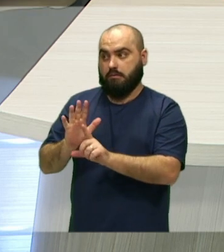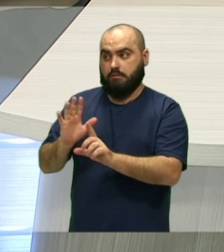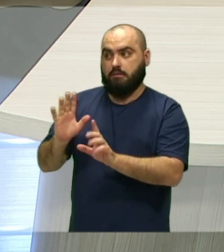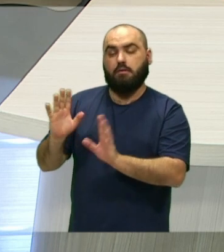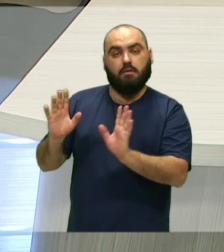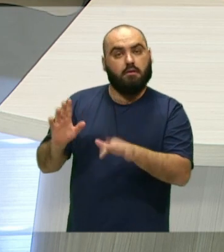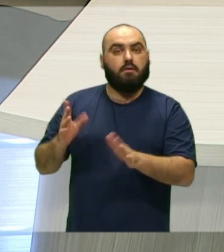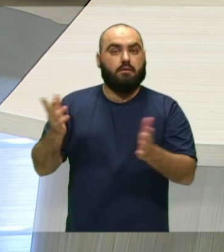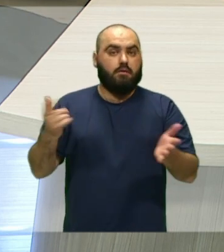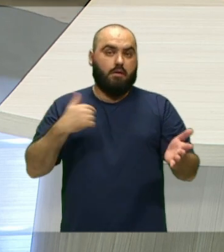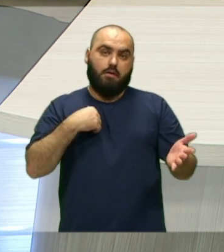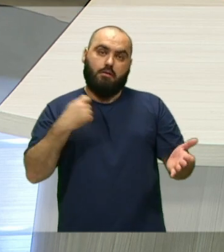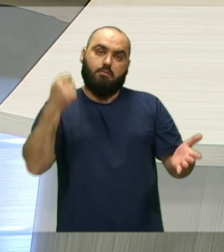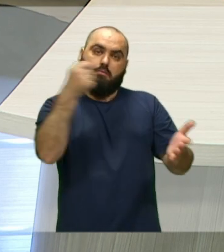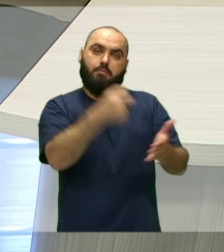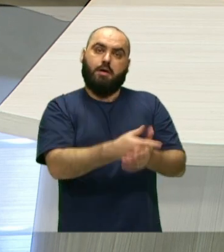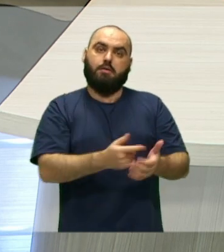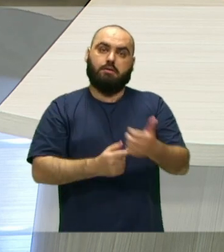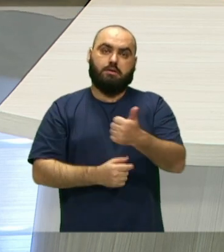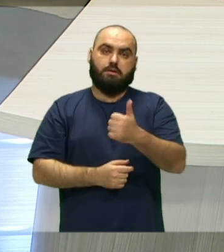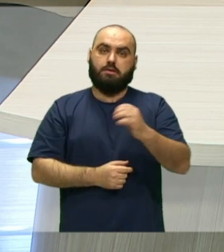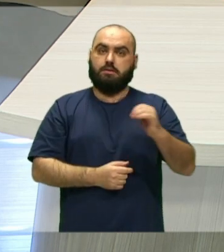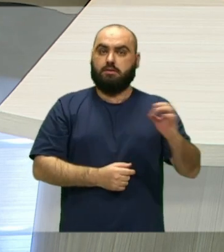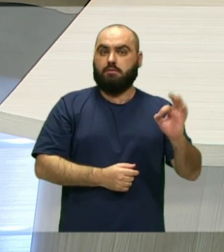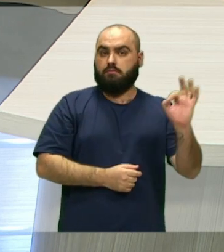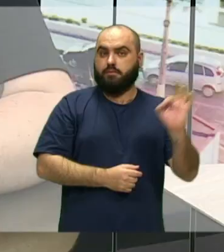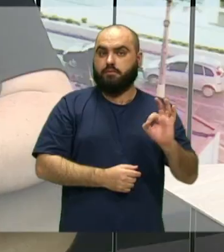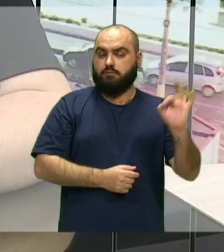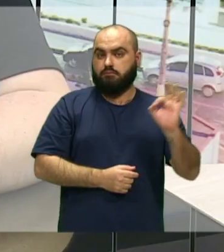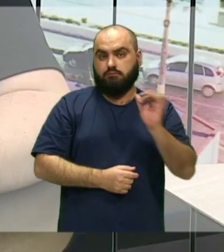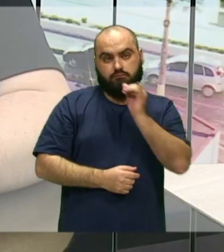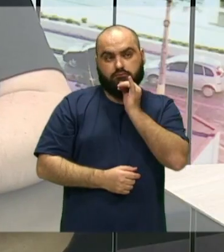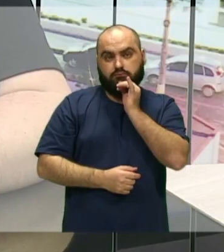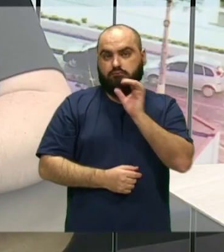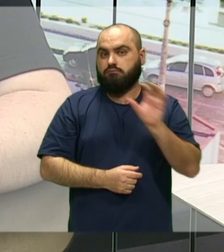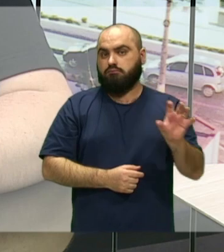que for além da da da legislação né nesses casos